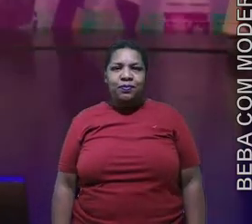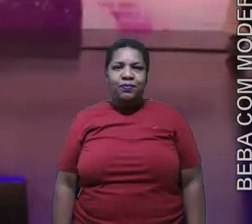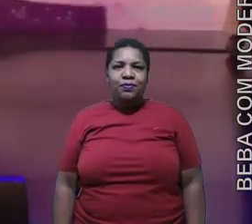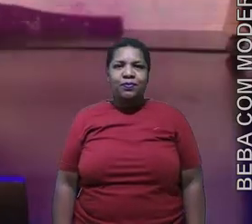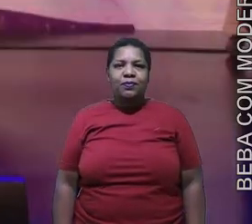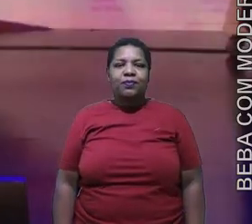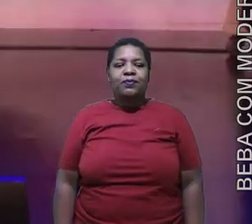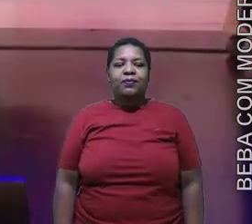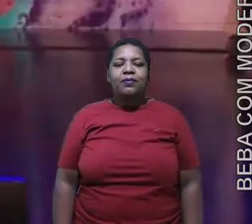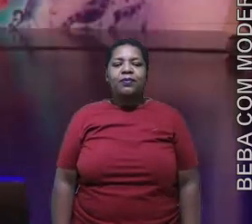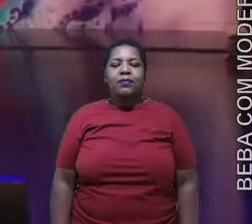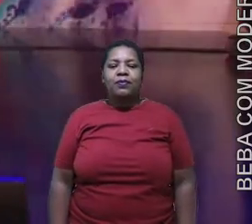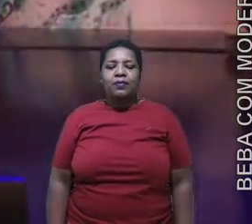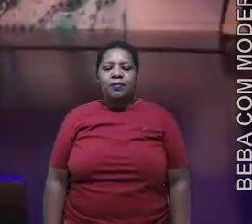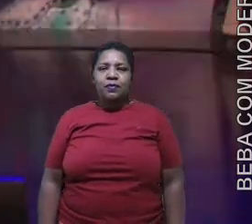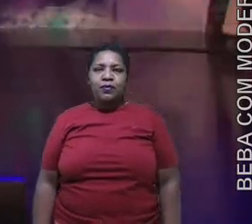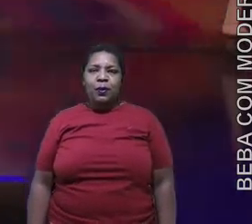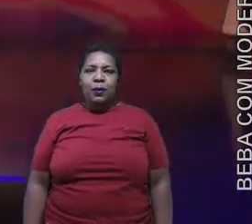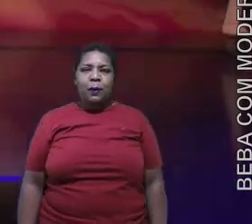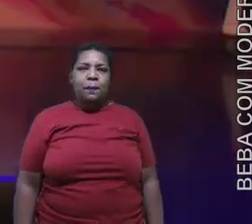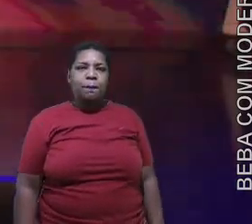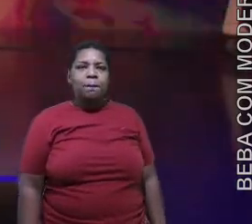E aí